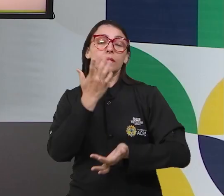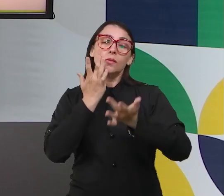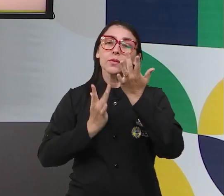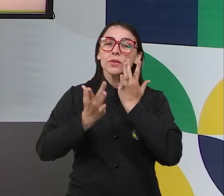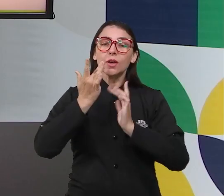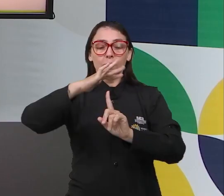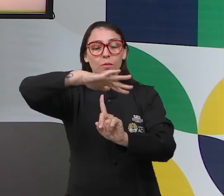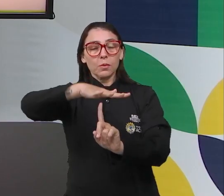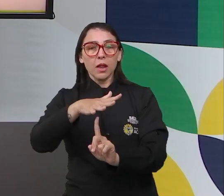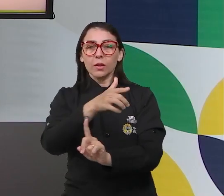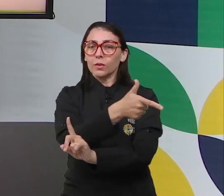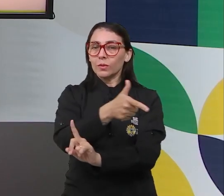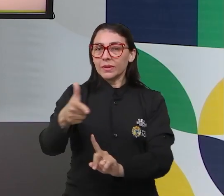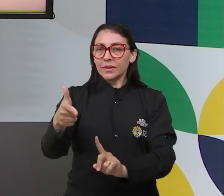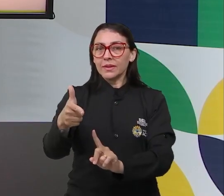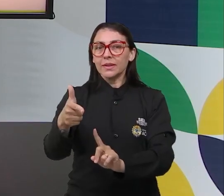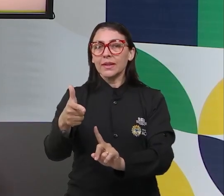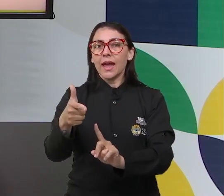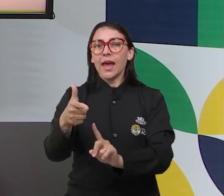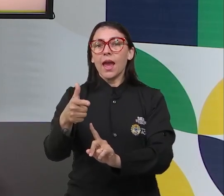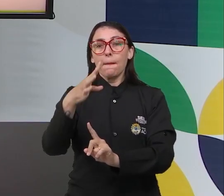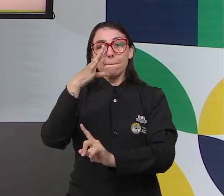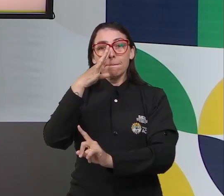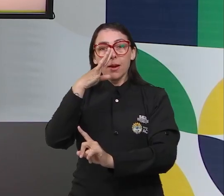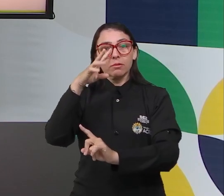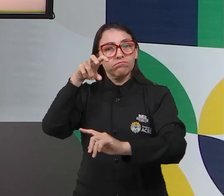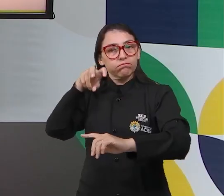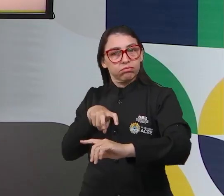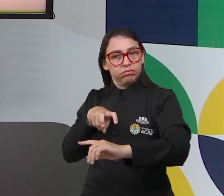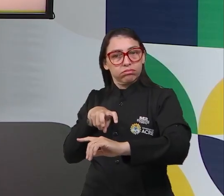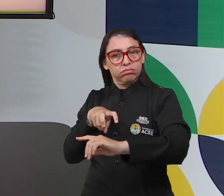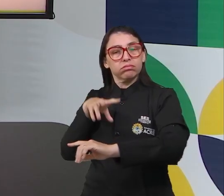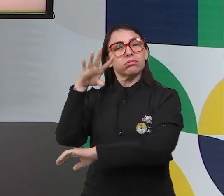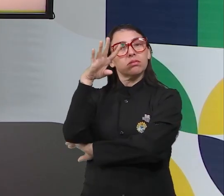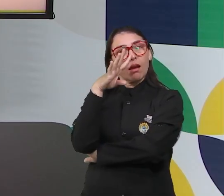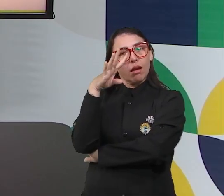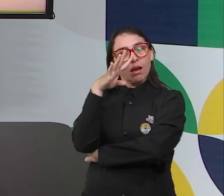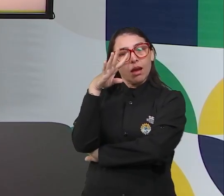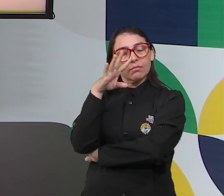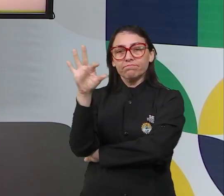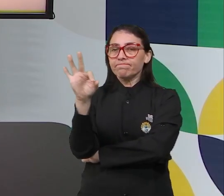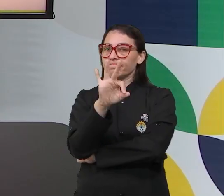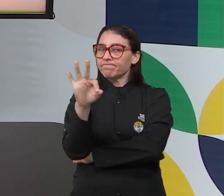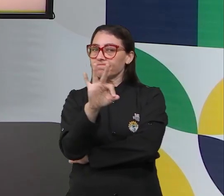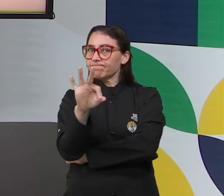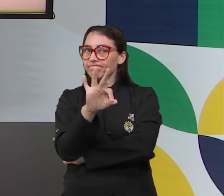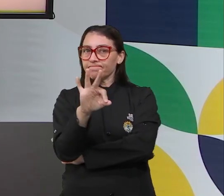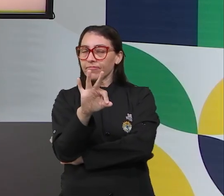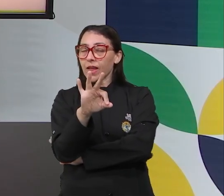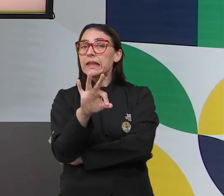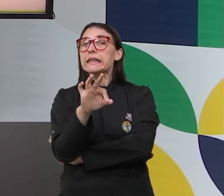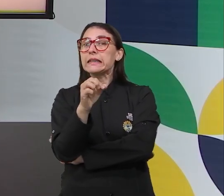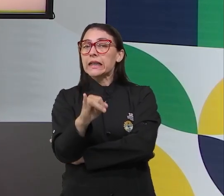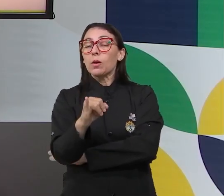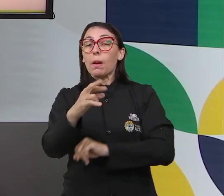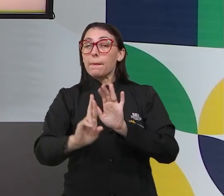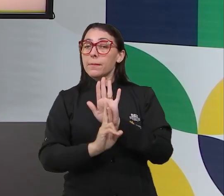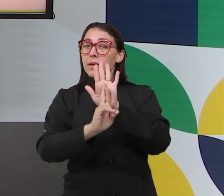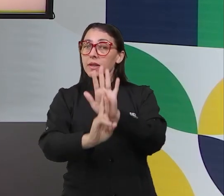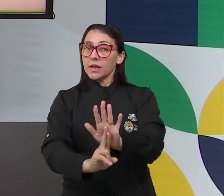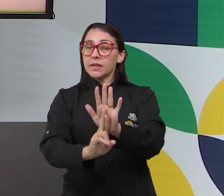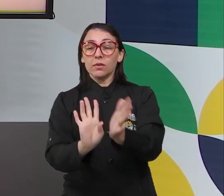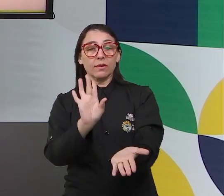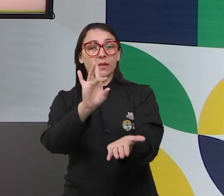do oprimido não existe um espectador que senta lá e observa uma cena teatral, mesmo que seja uma representação